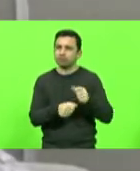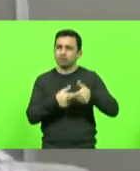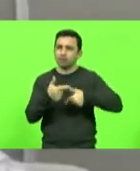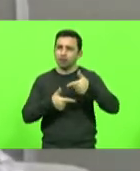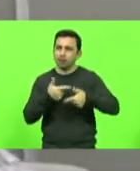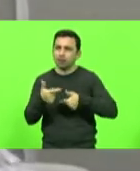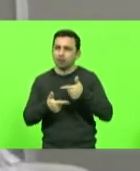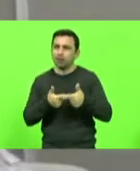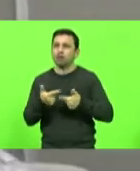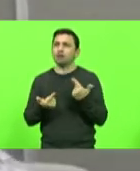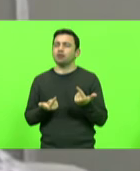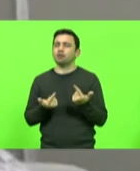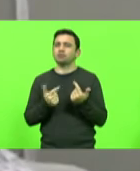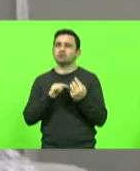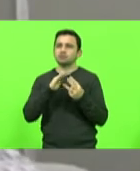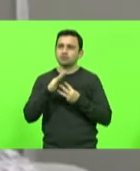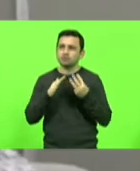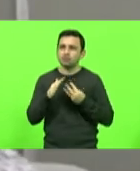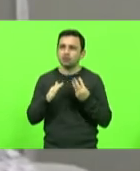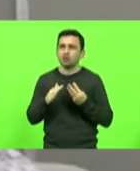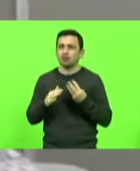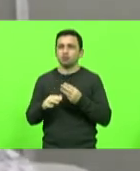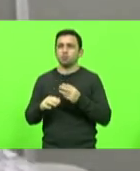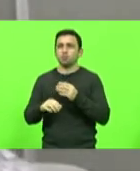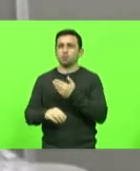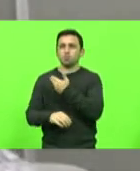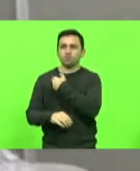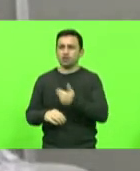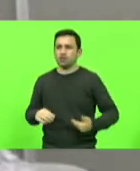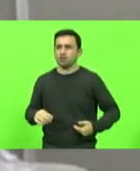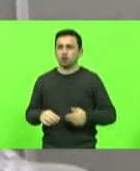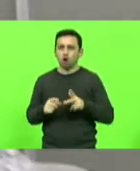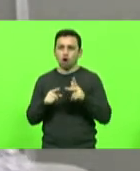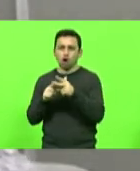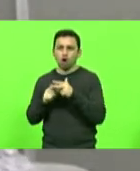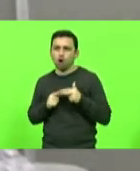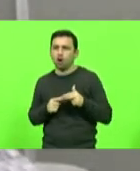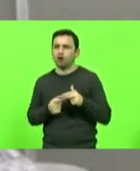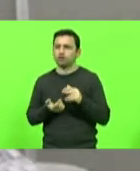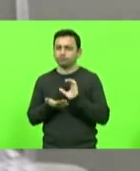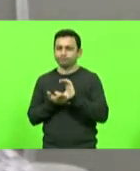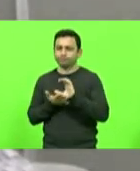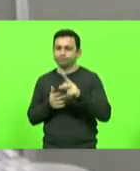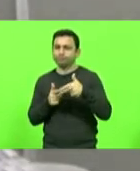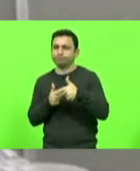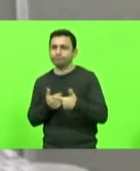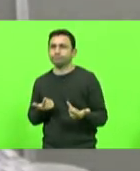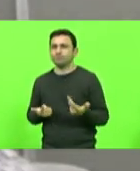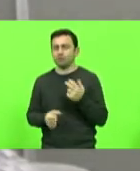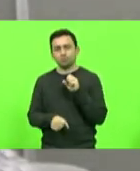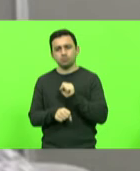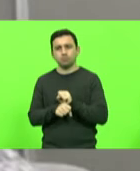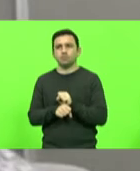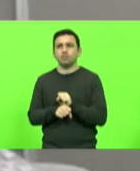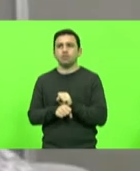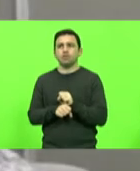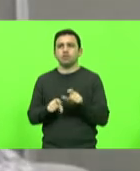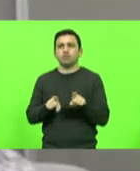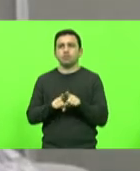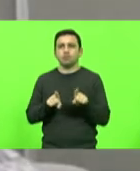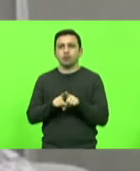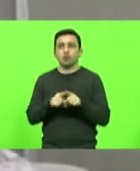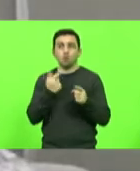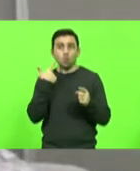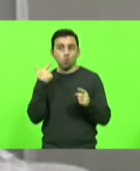precarização, da desestatização, do corte dos recursos. Nesse contexto, o segundo desafio é